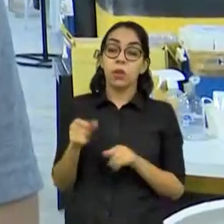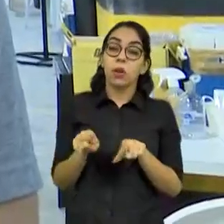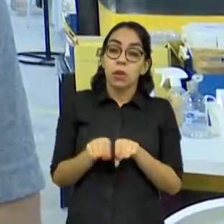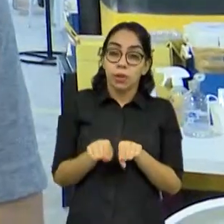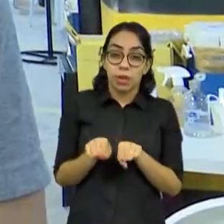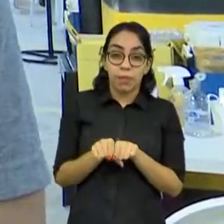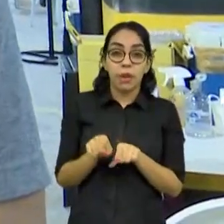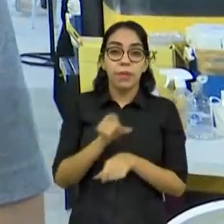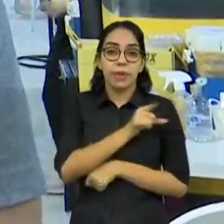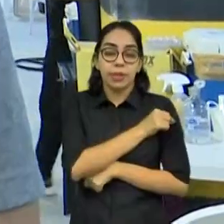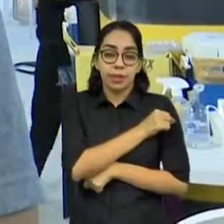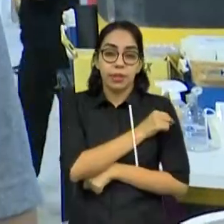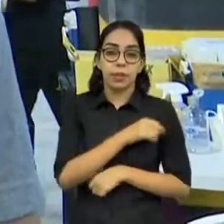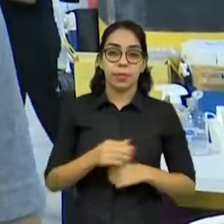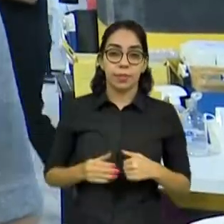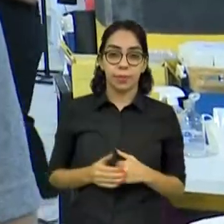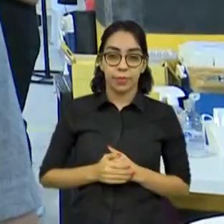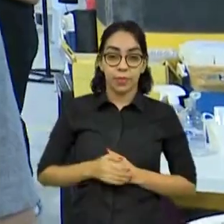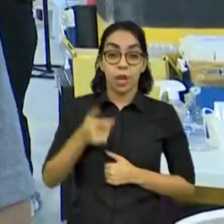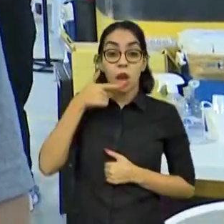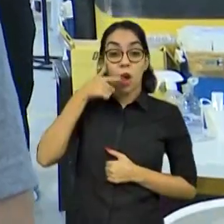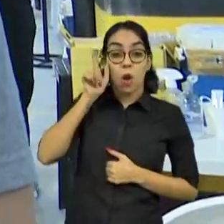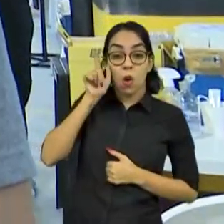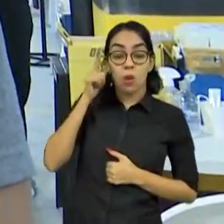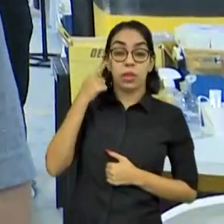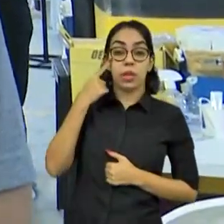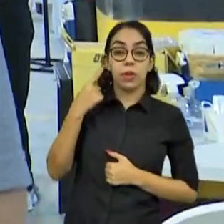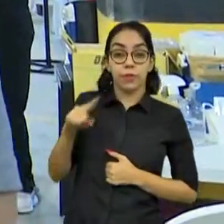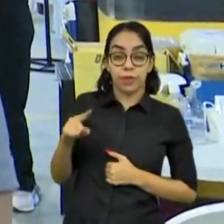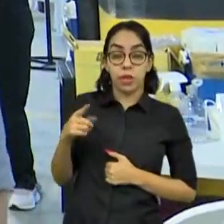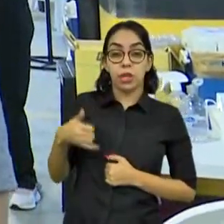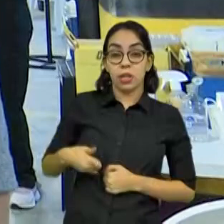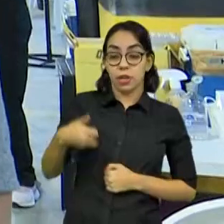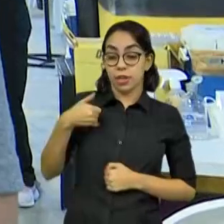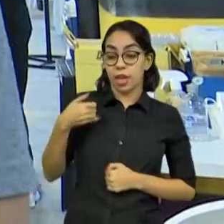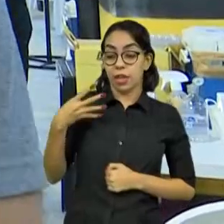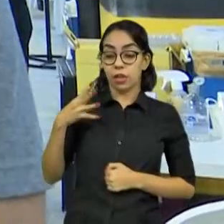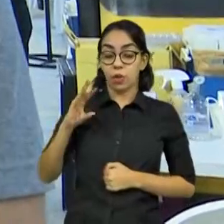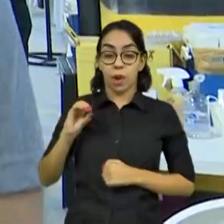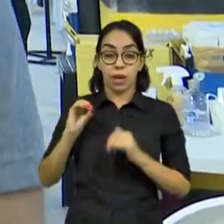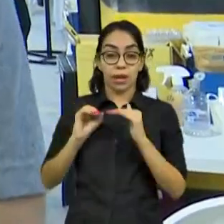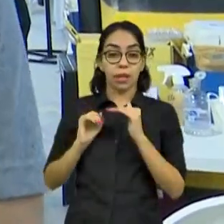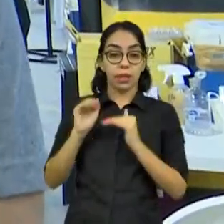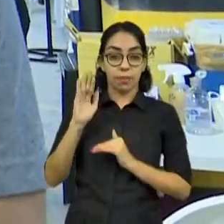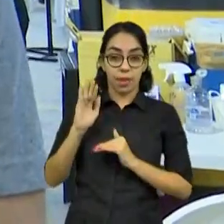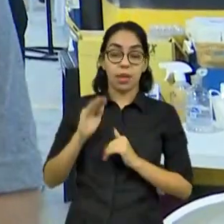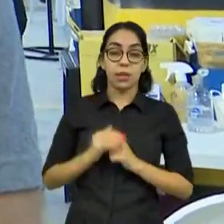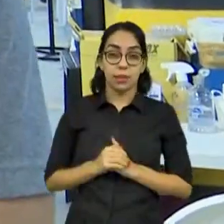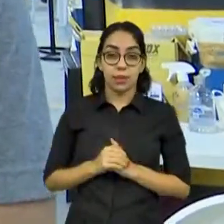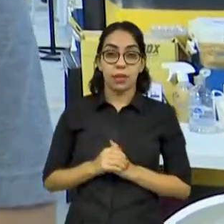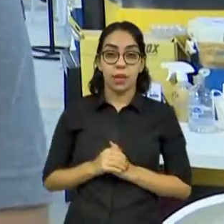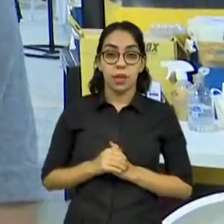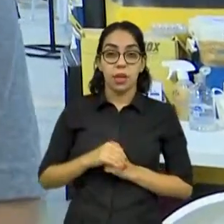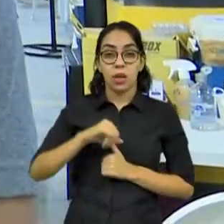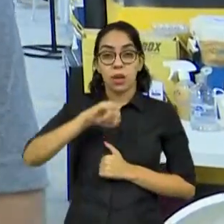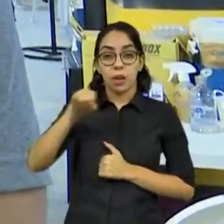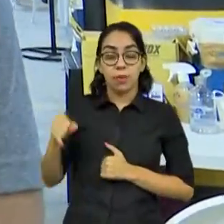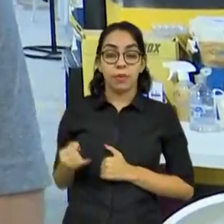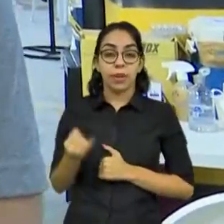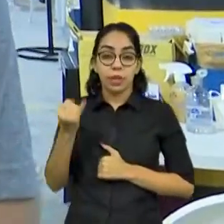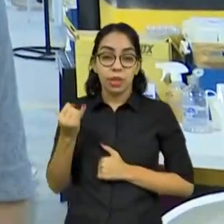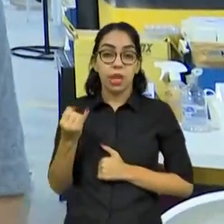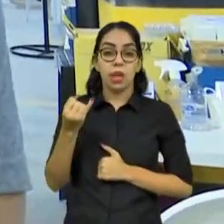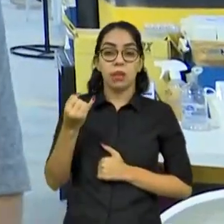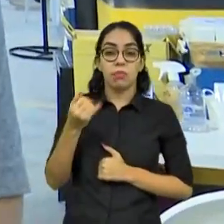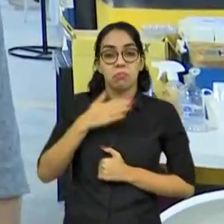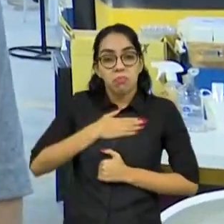a notícia, né, de que havia sido liberado para quem tinha acima de 40 anos e como eu tinha que vir com minha mãe para aplicar a quarta dose dela, aproveitei o momento para